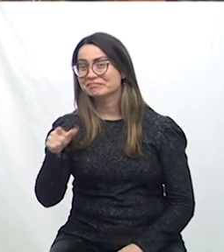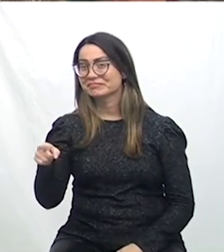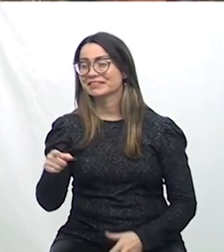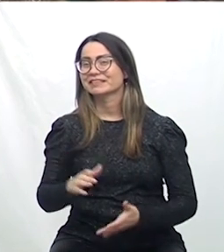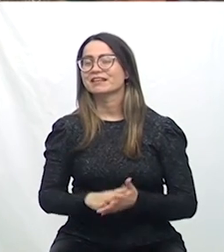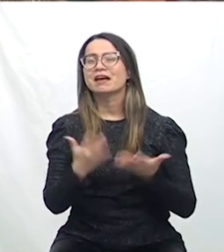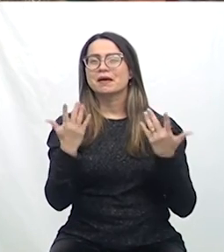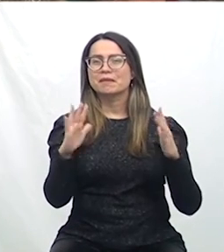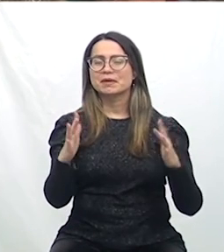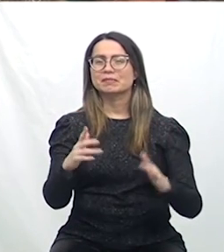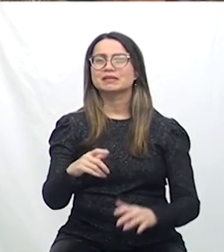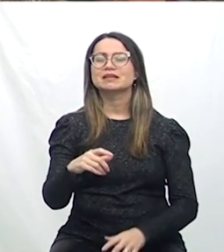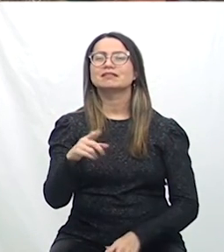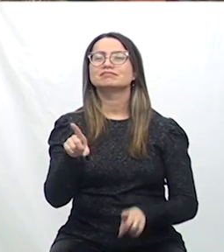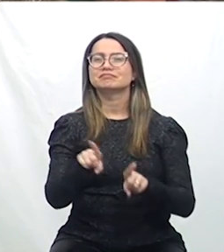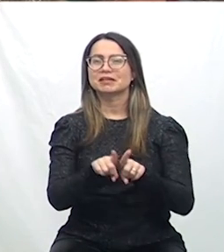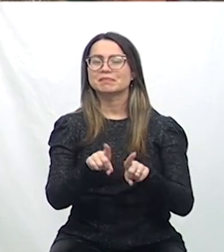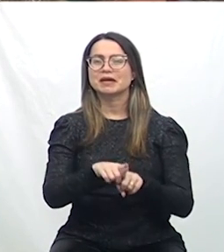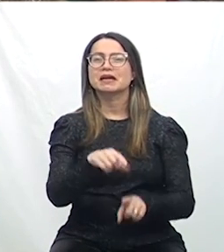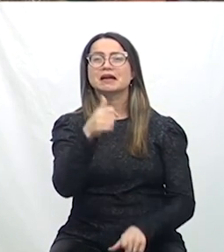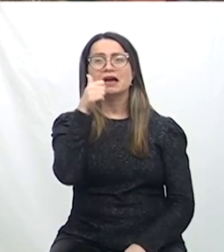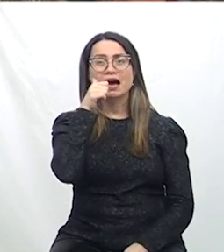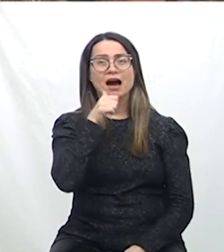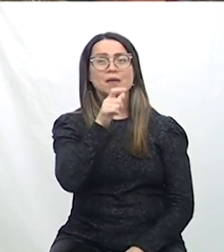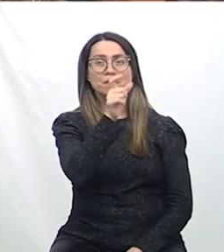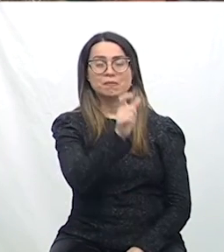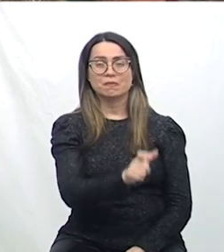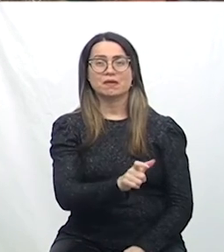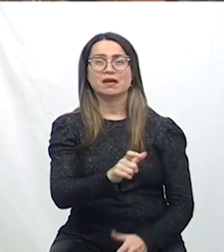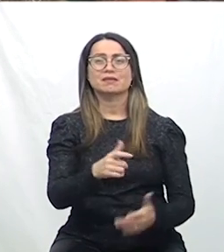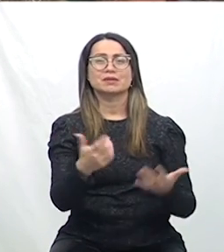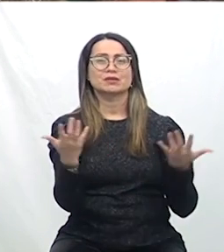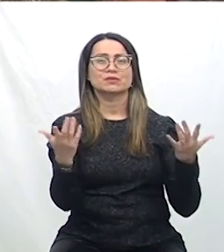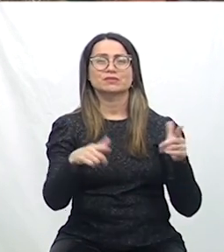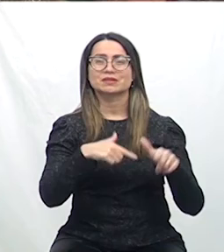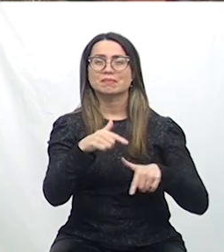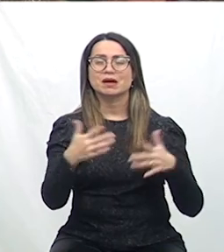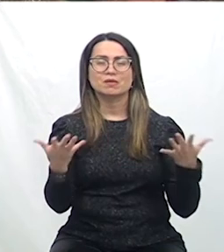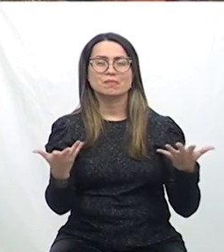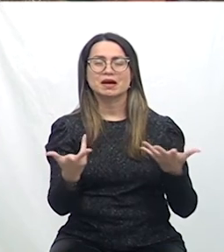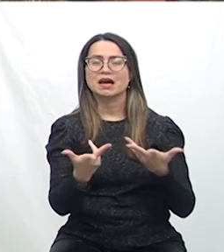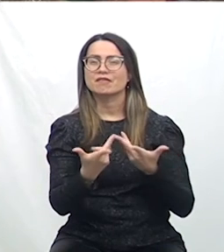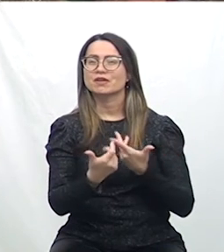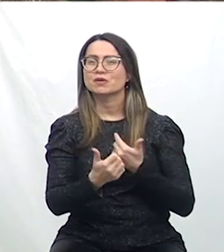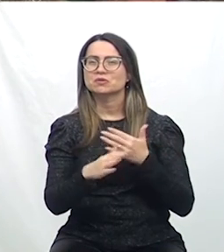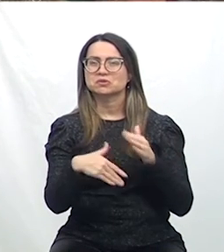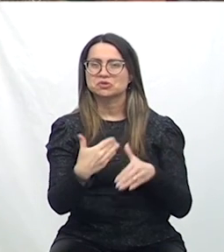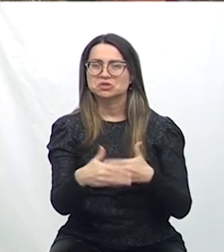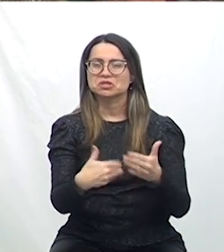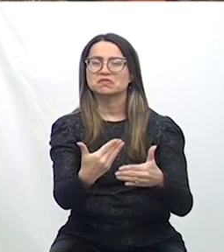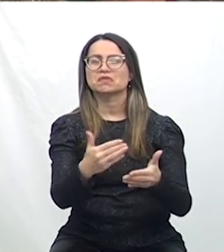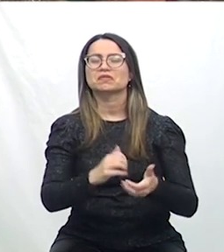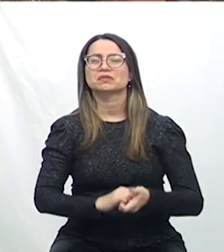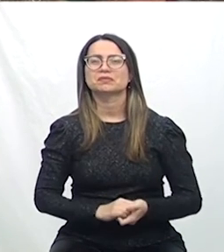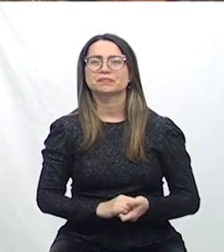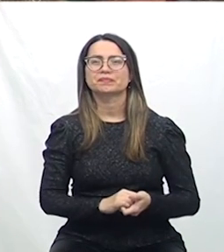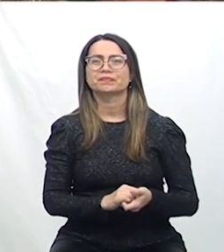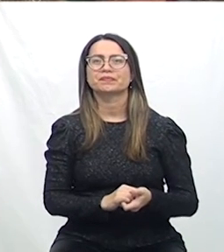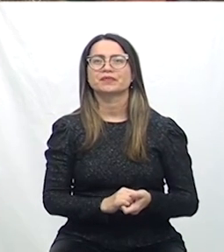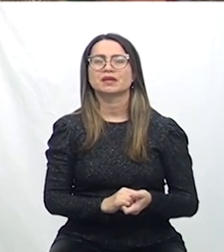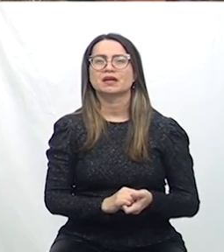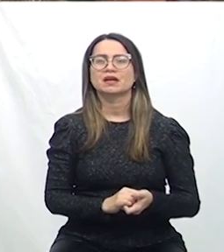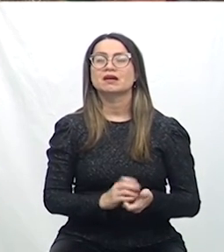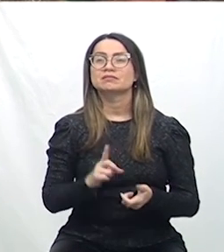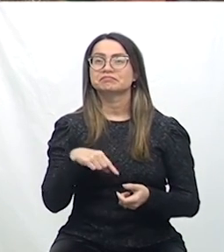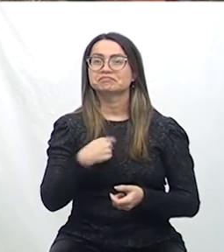a Catier e o Claudionor pelo brilhante trabalho desenvolvido no xadrez. Nós sabemos, né, Claudionor e Catier, o que